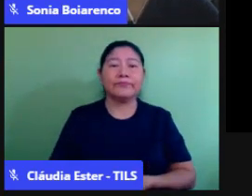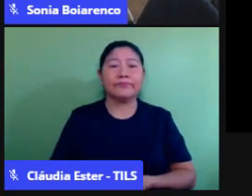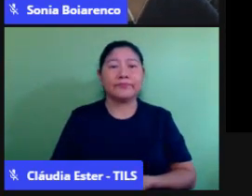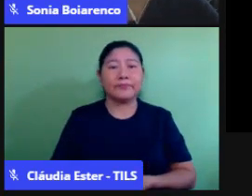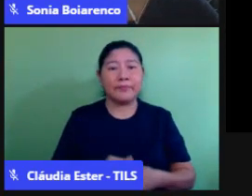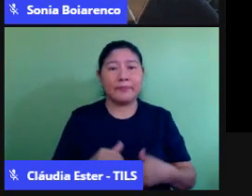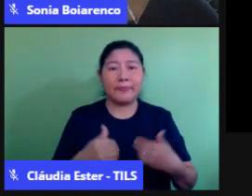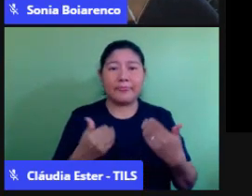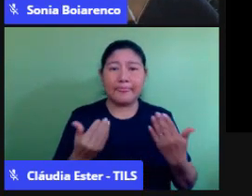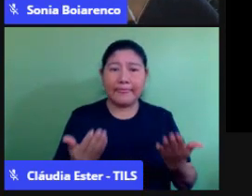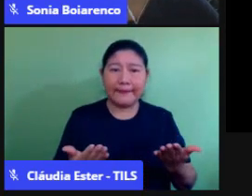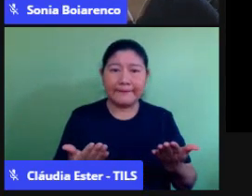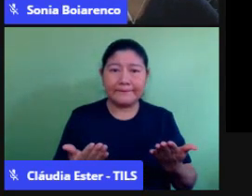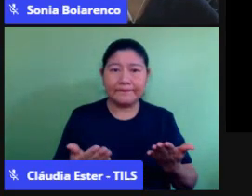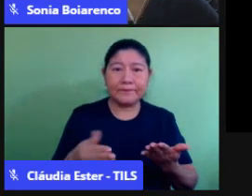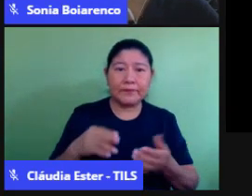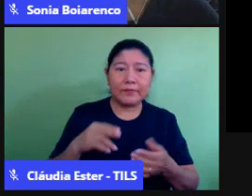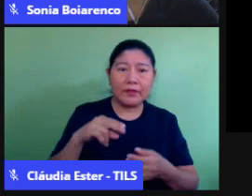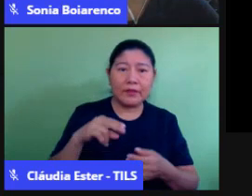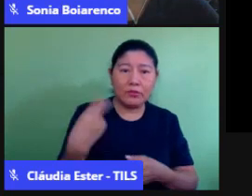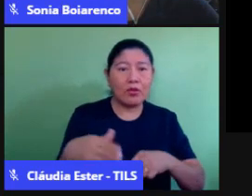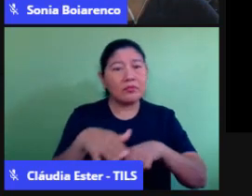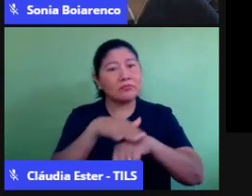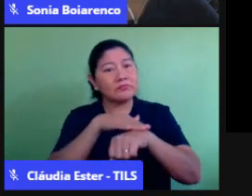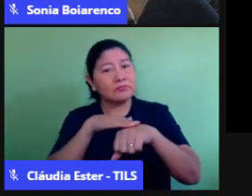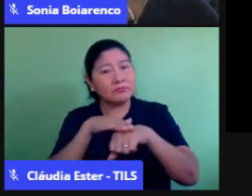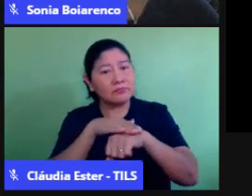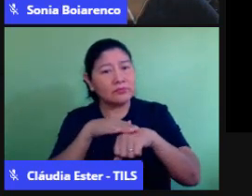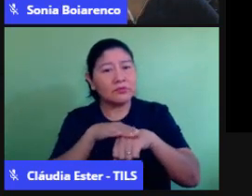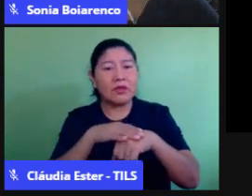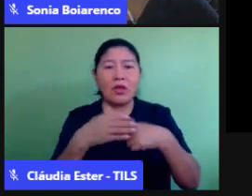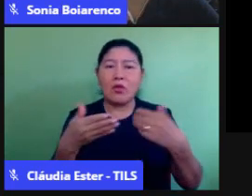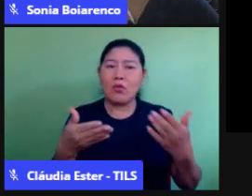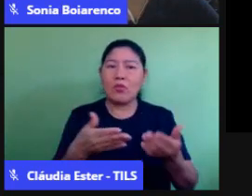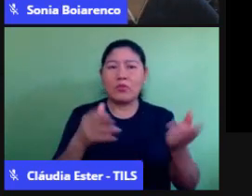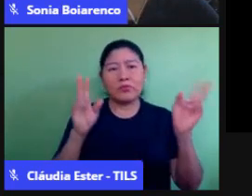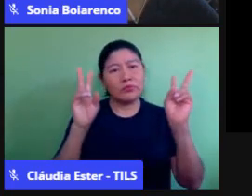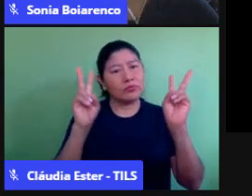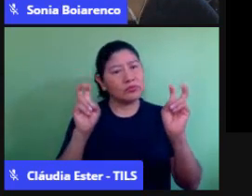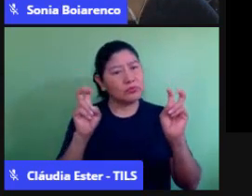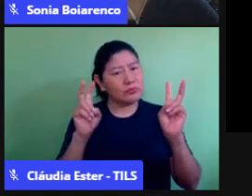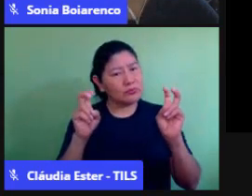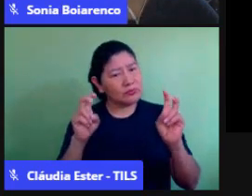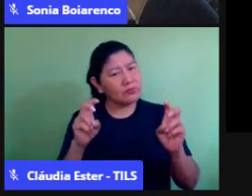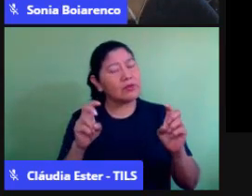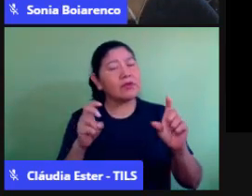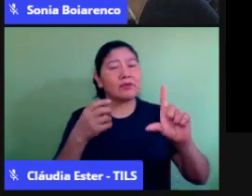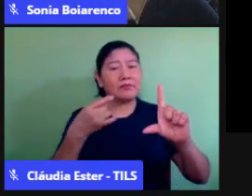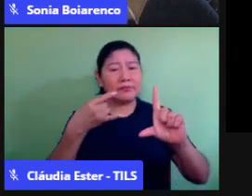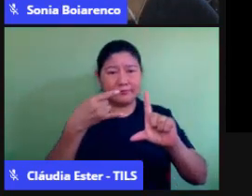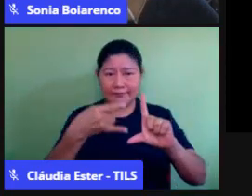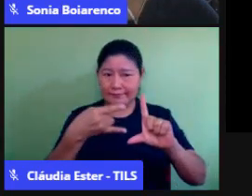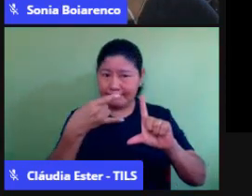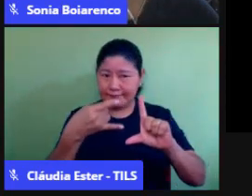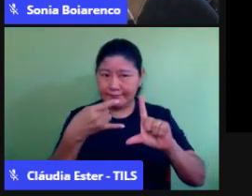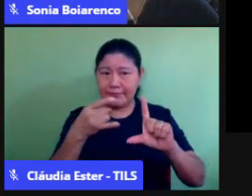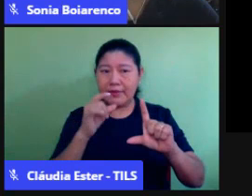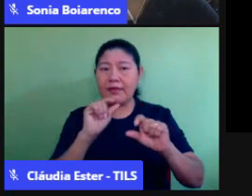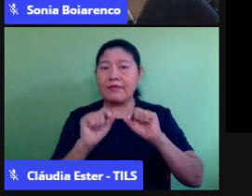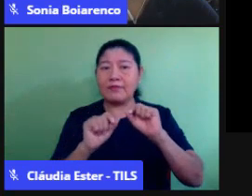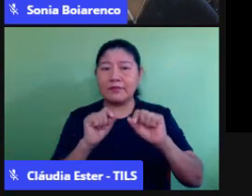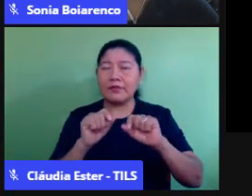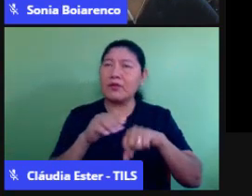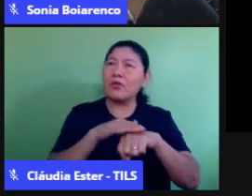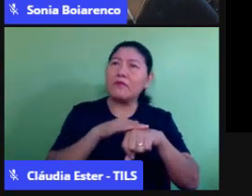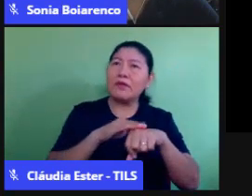Bem, nós vamos fazer dessa live, e já estamos fazendo, creio eu, de